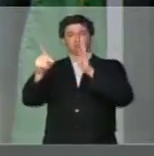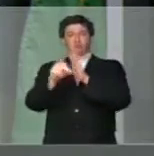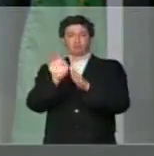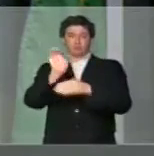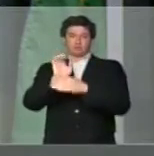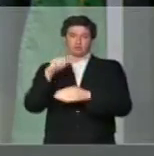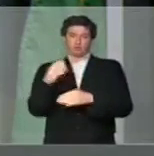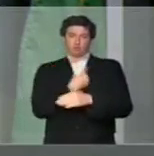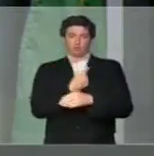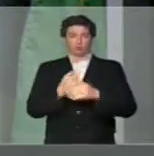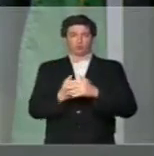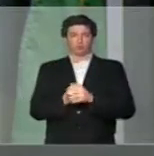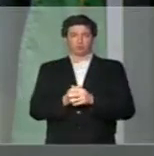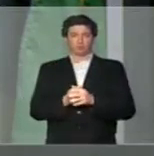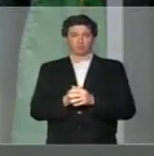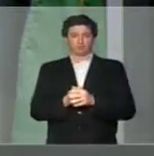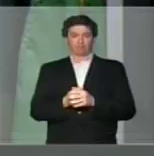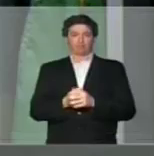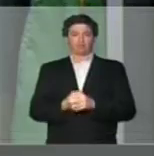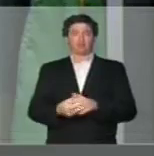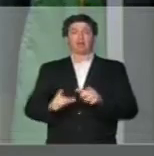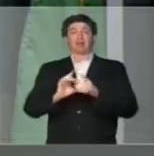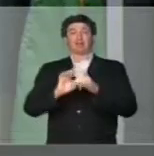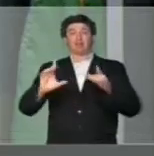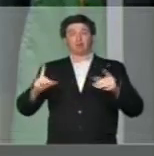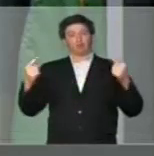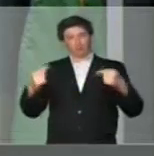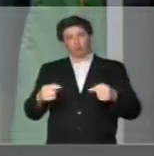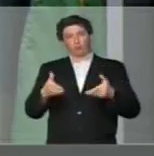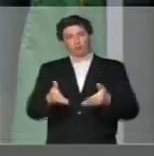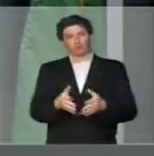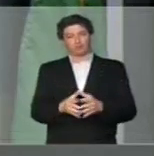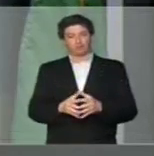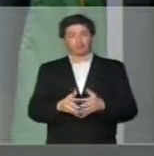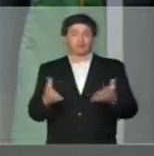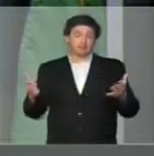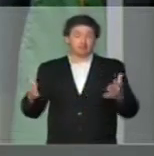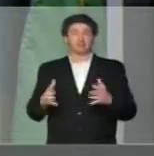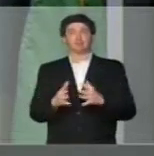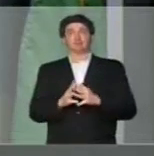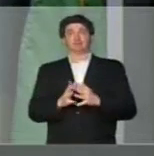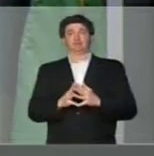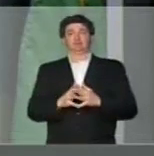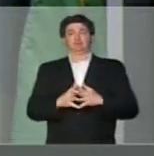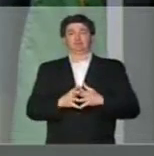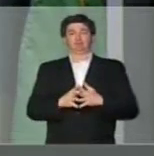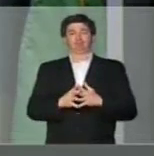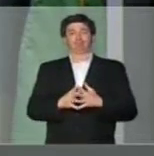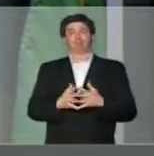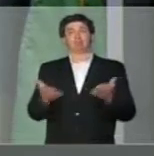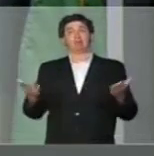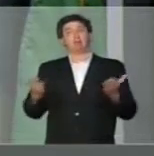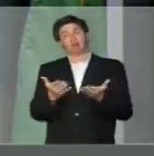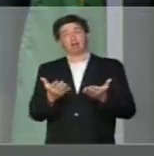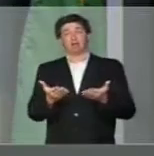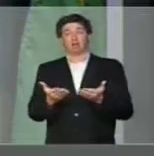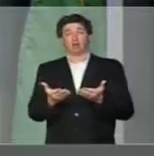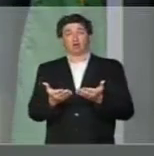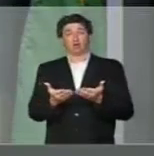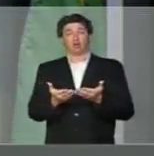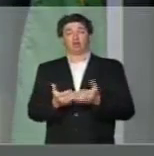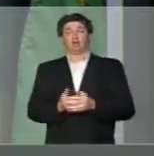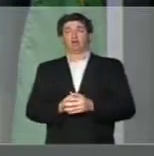nosso Estado republicano, da nossa democracia, e que só resta nesse momento